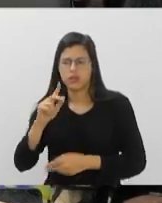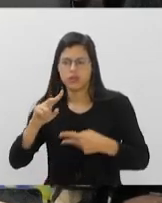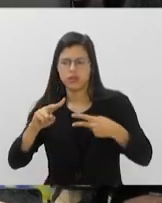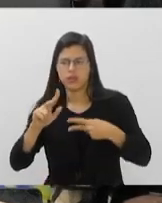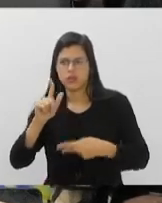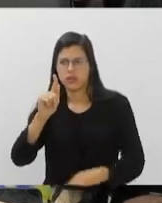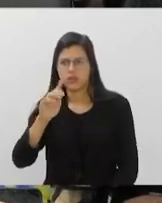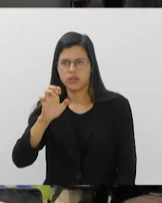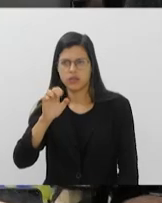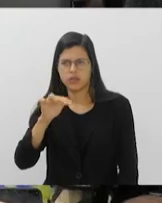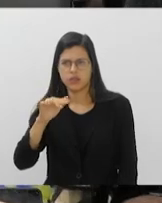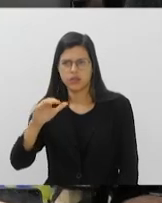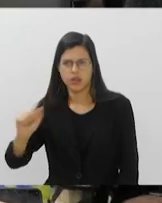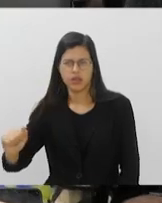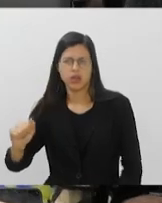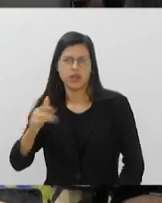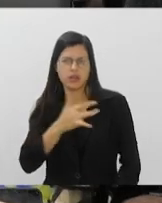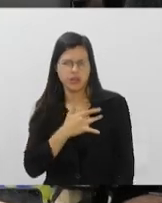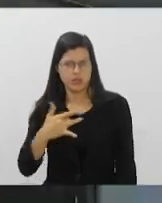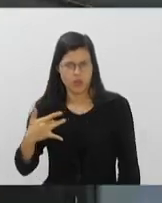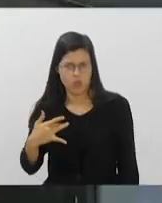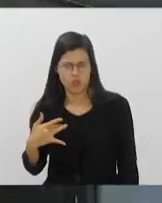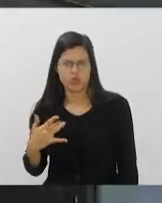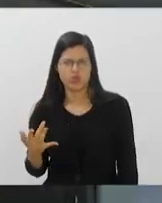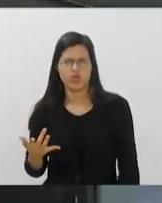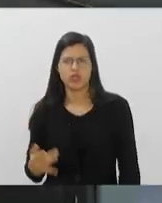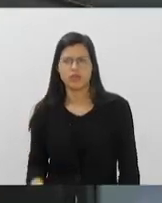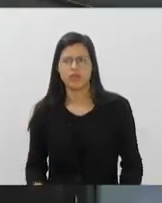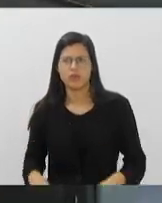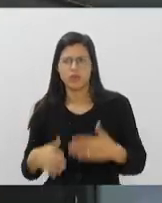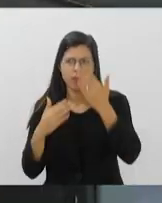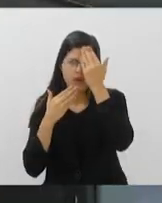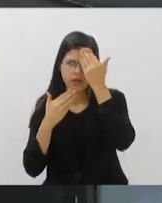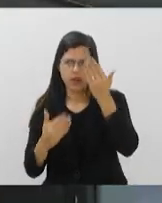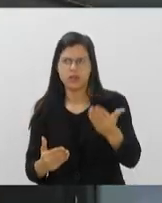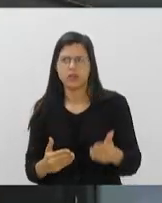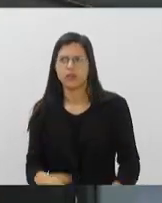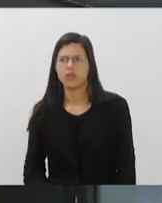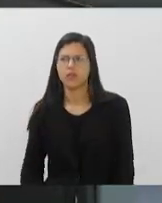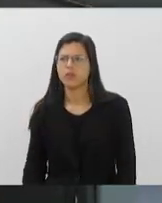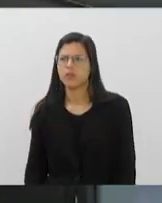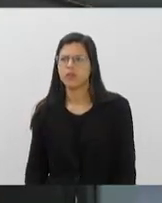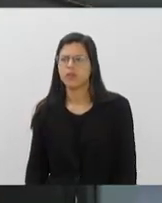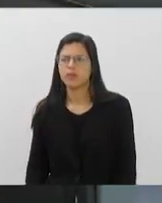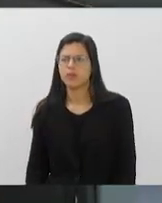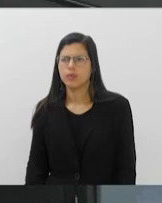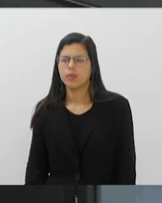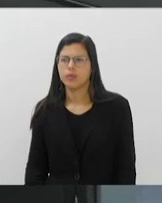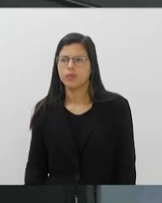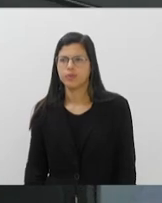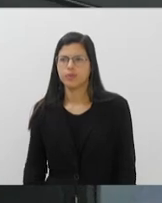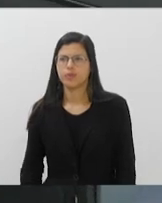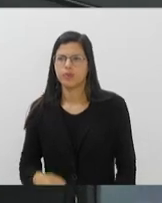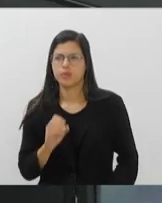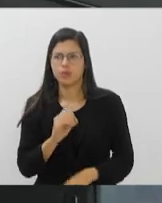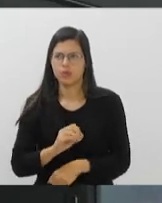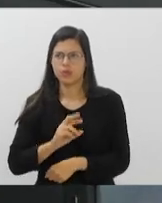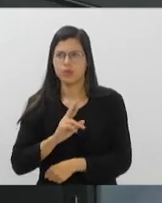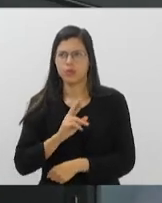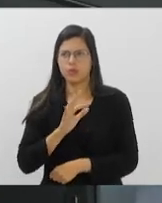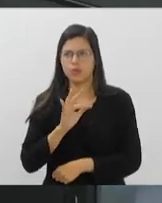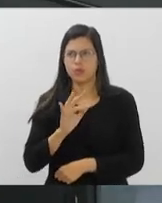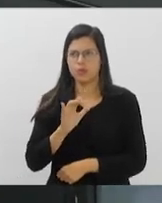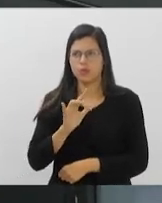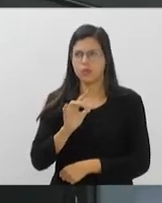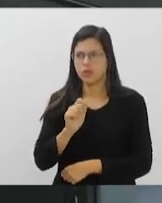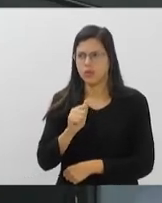e acolhimento Tá bom muito obrigado muito bom dizer é pois não Doutora fras pode fal eu queria dialogar